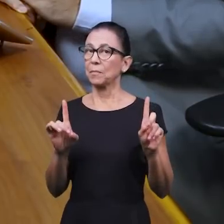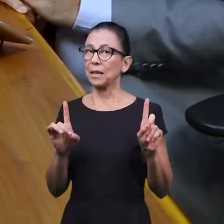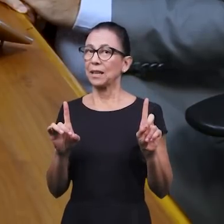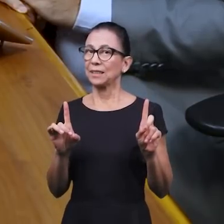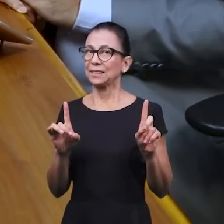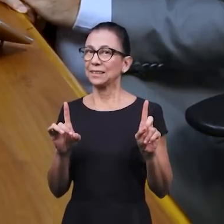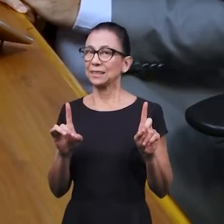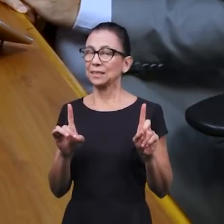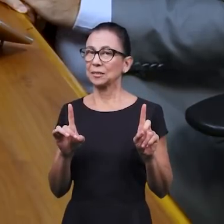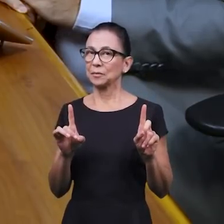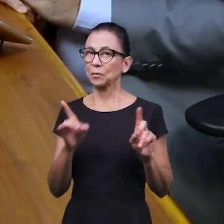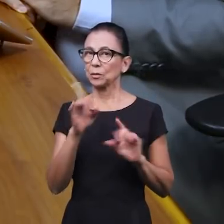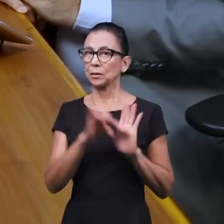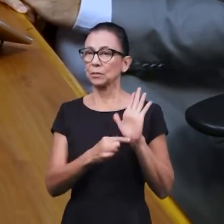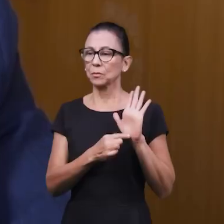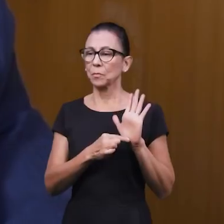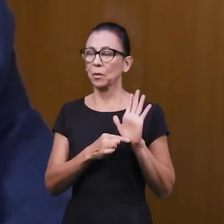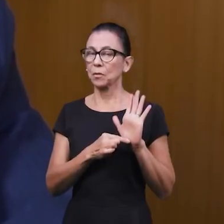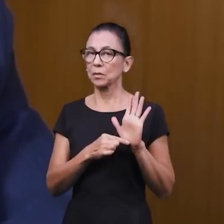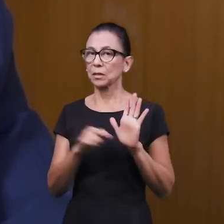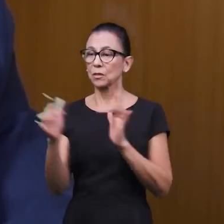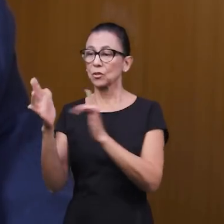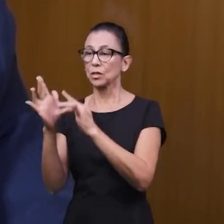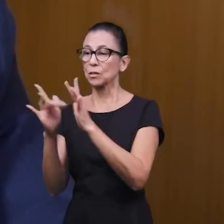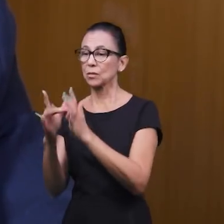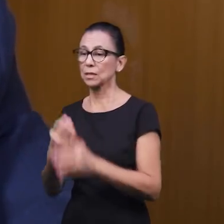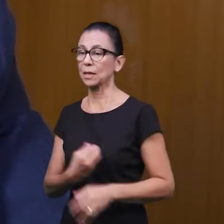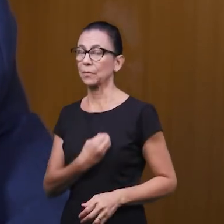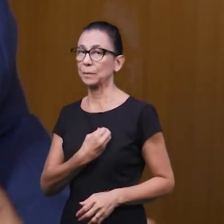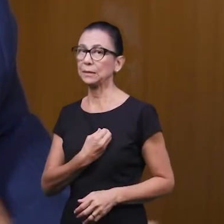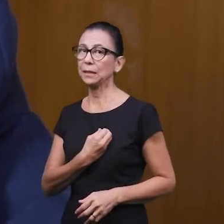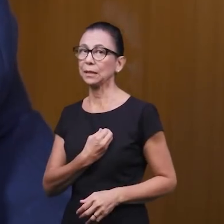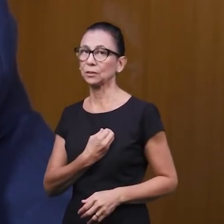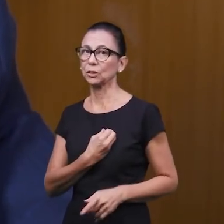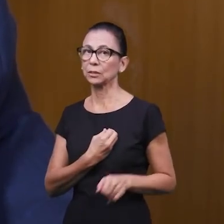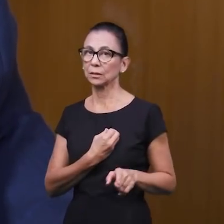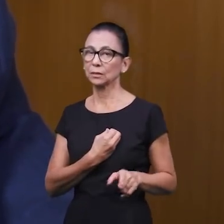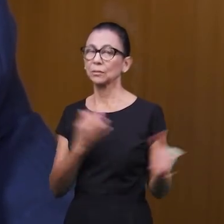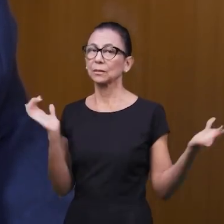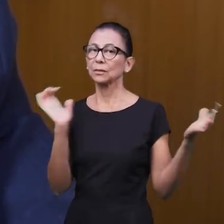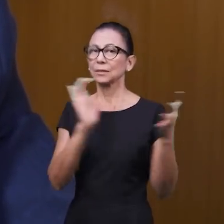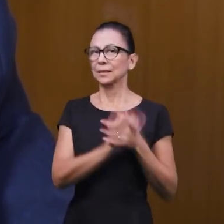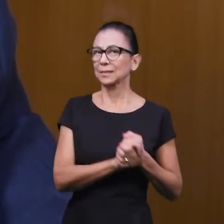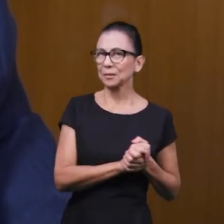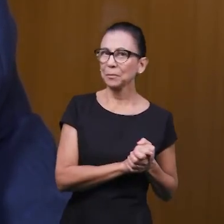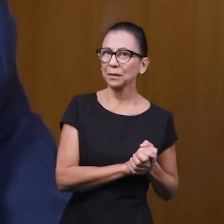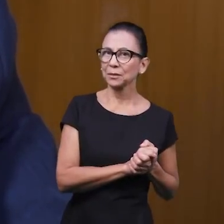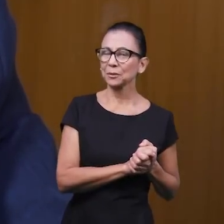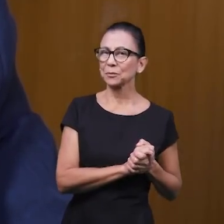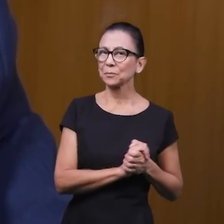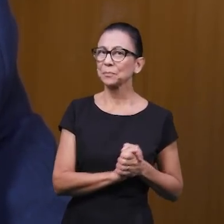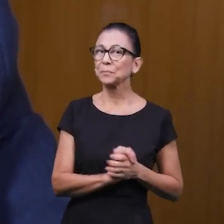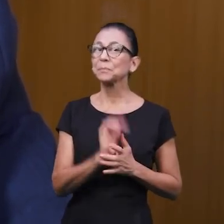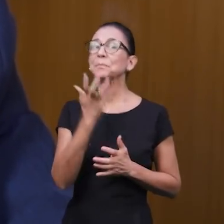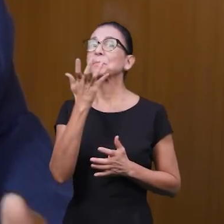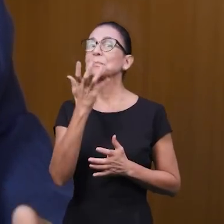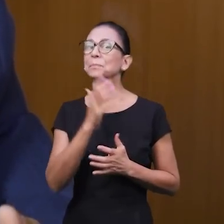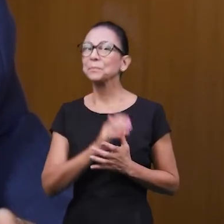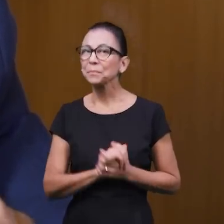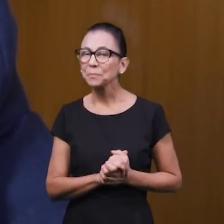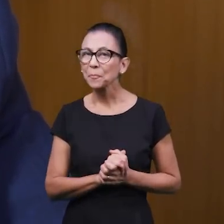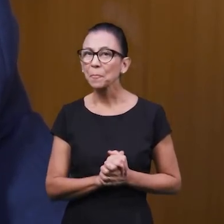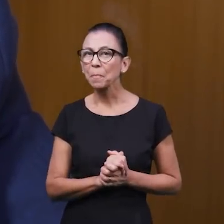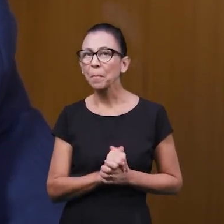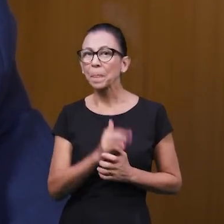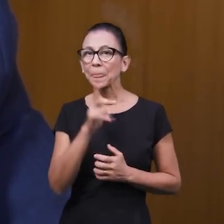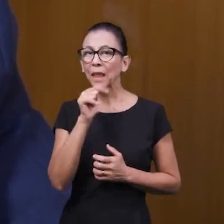casamento, ele pegou, Senhor, tem uma água aqui, agora tem umas talhas com água aí. Jesus transformou a água em vinho. Ninguém sabe